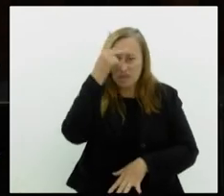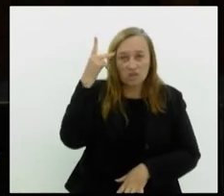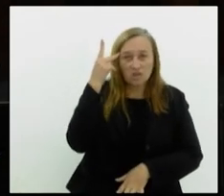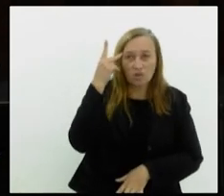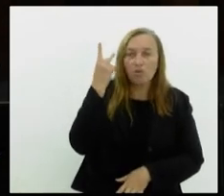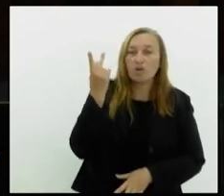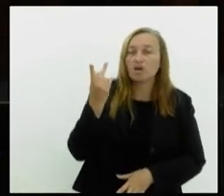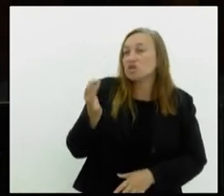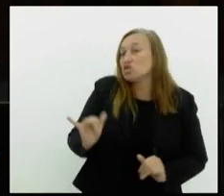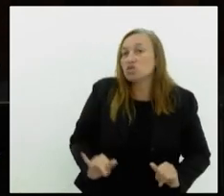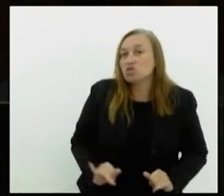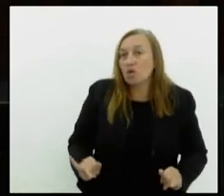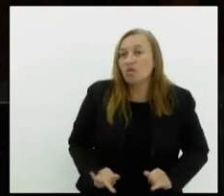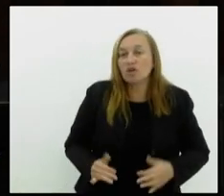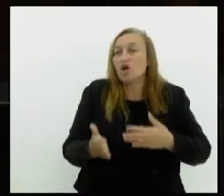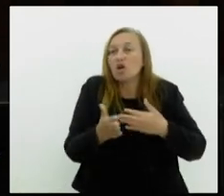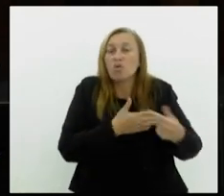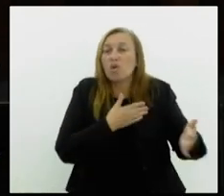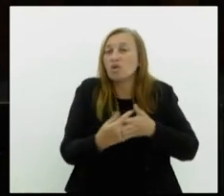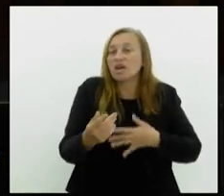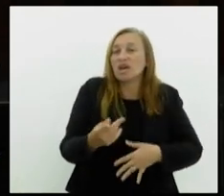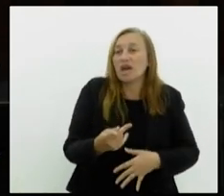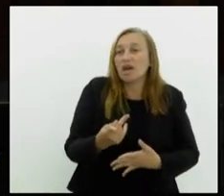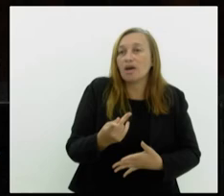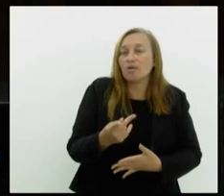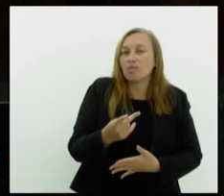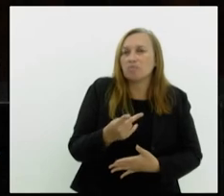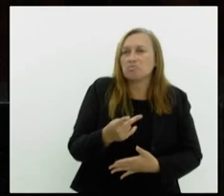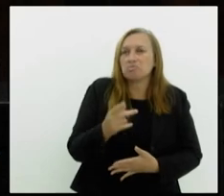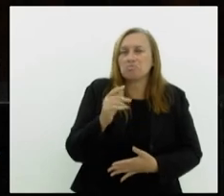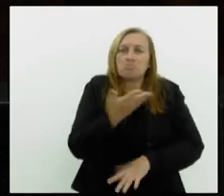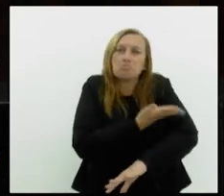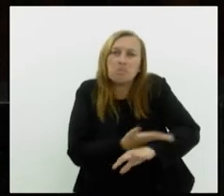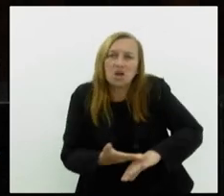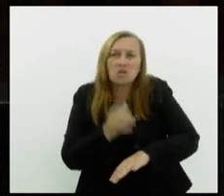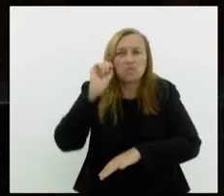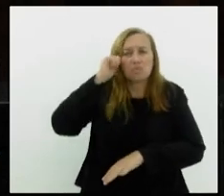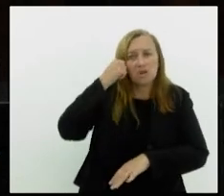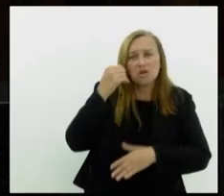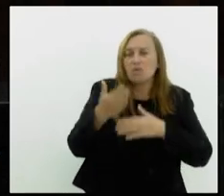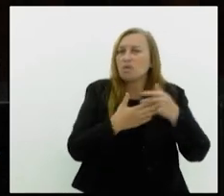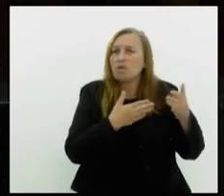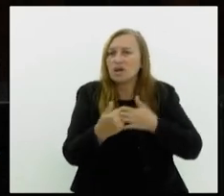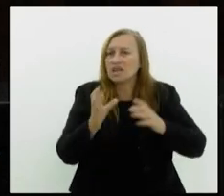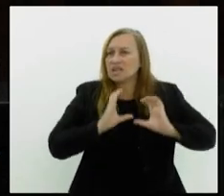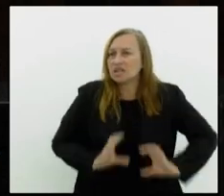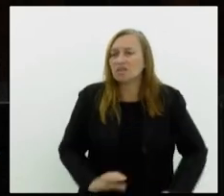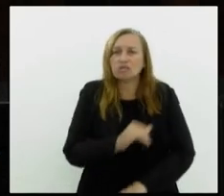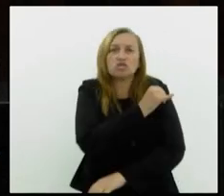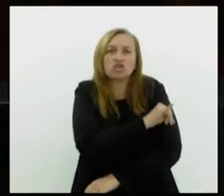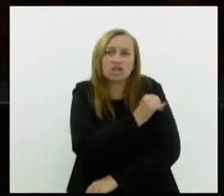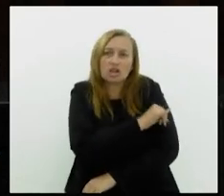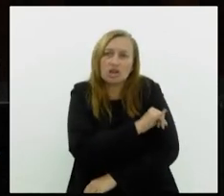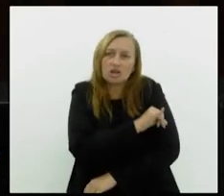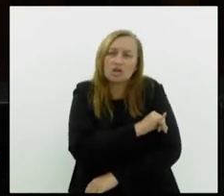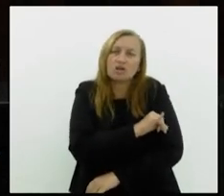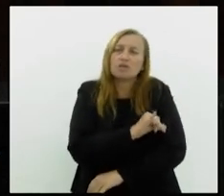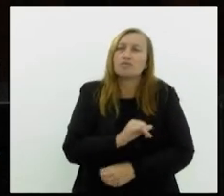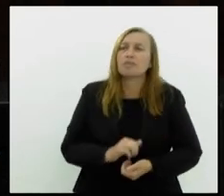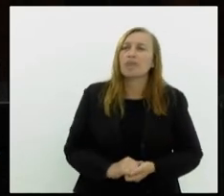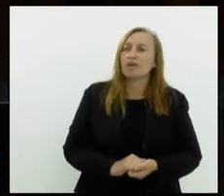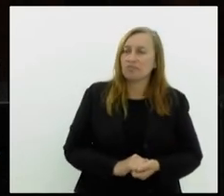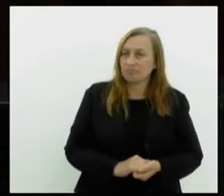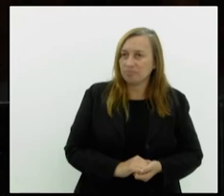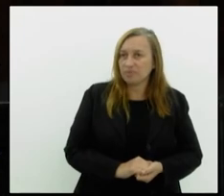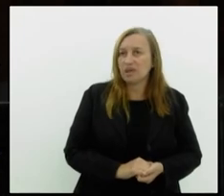que seja, qualquer idade que seja, todos nós, cidadãos do Rio de Janeiro, seja da nossa cidade do Rio, seja